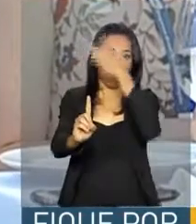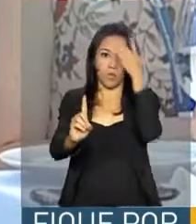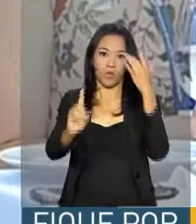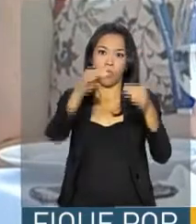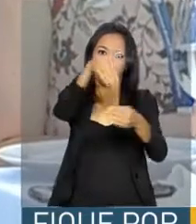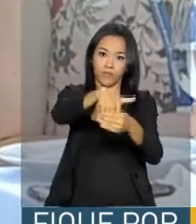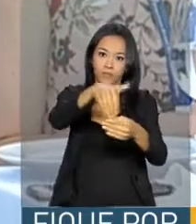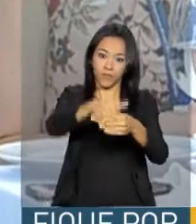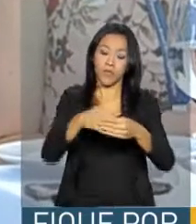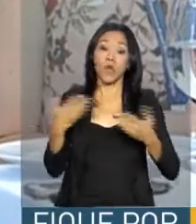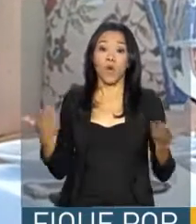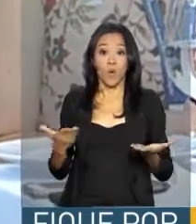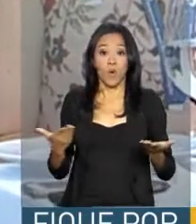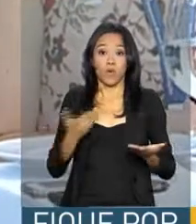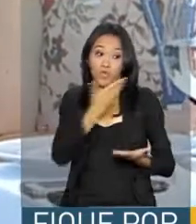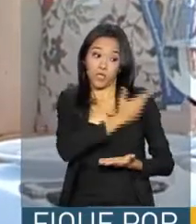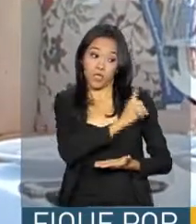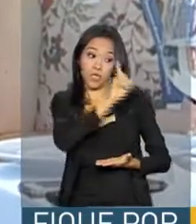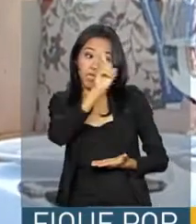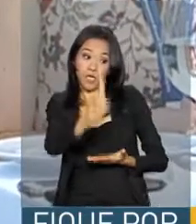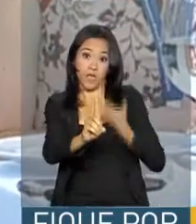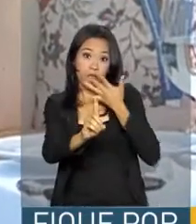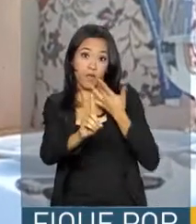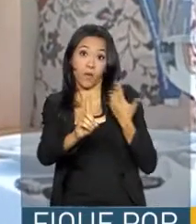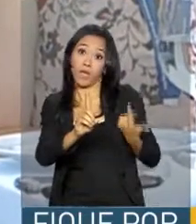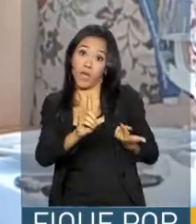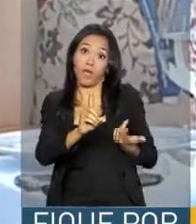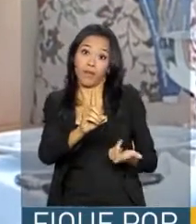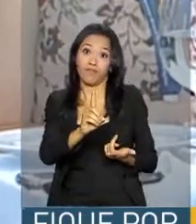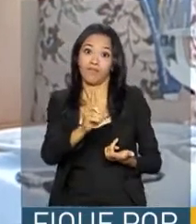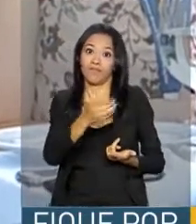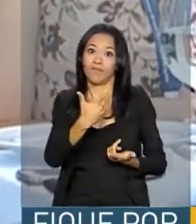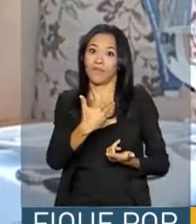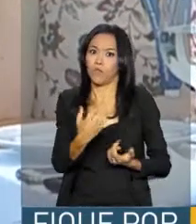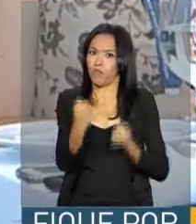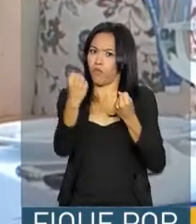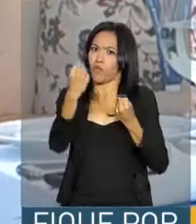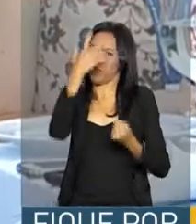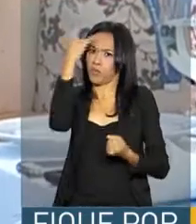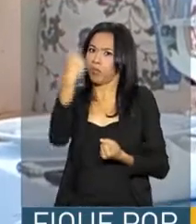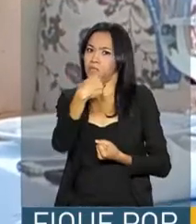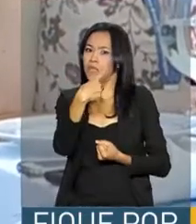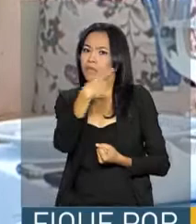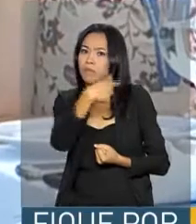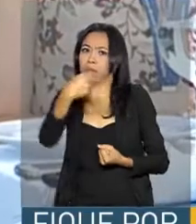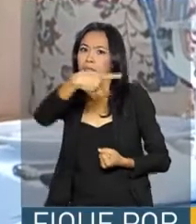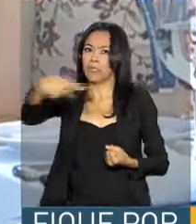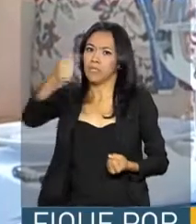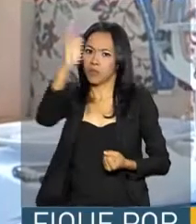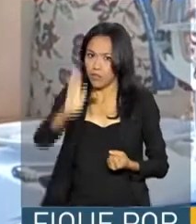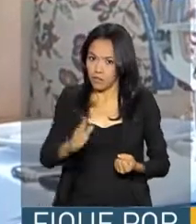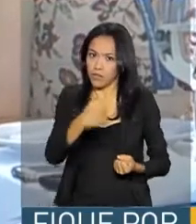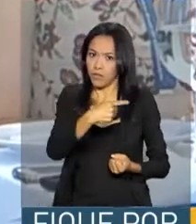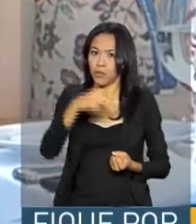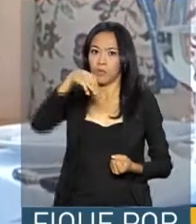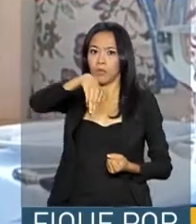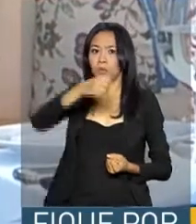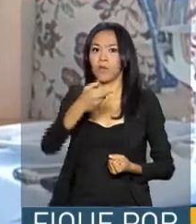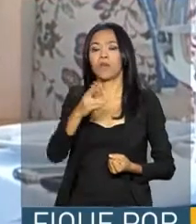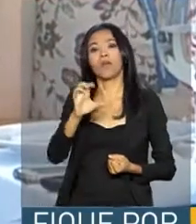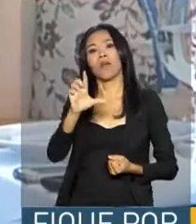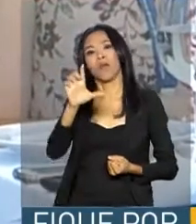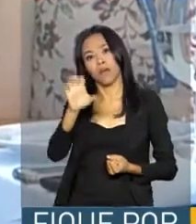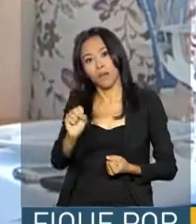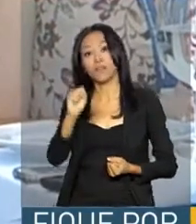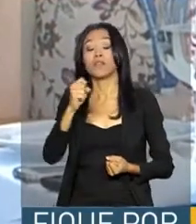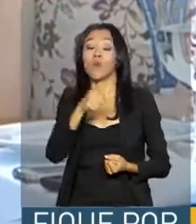aqui na minha frente, ele se posicionou como um virtual candidato à presidência da República. Sabendo que o governo conta com os votos do PSDB para a